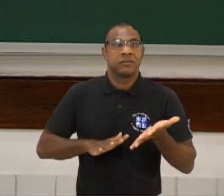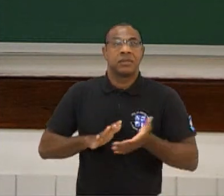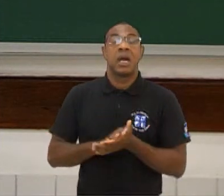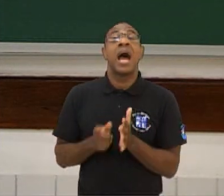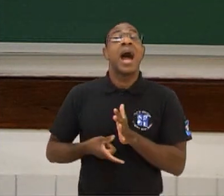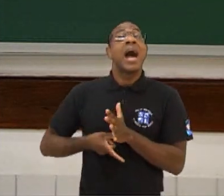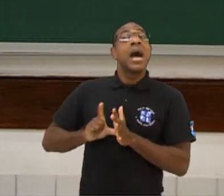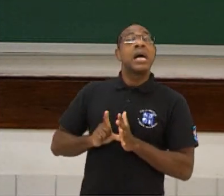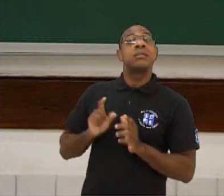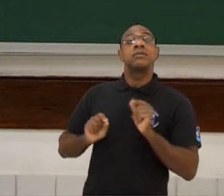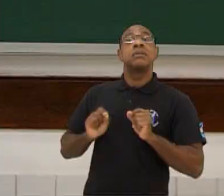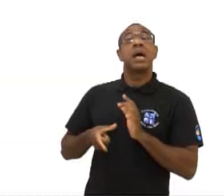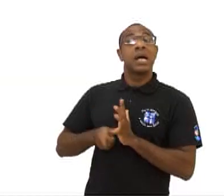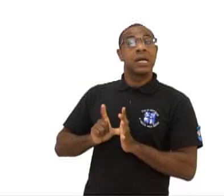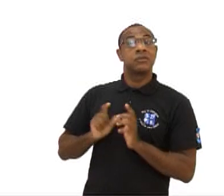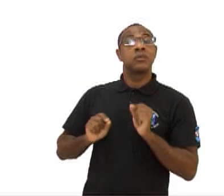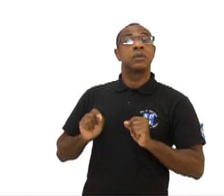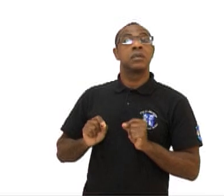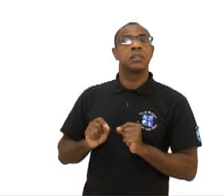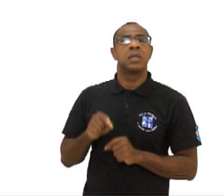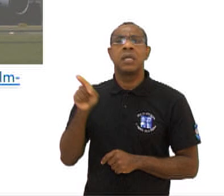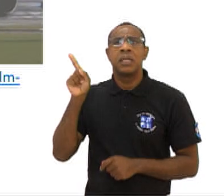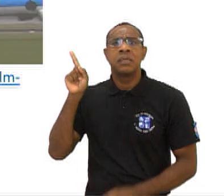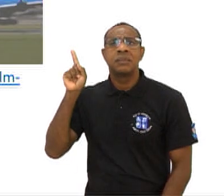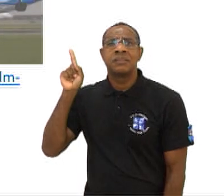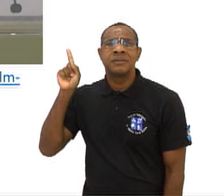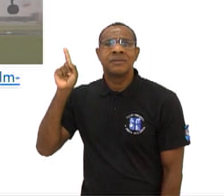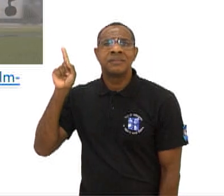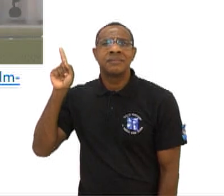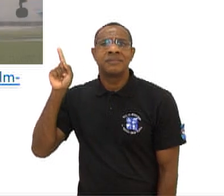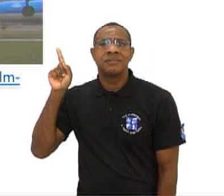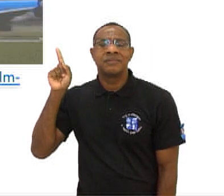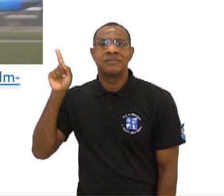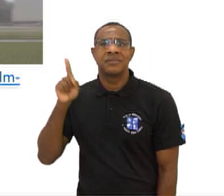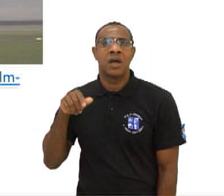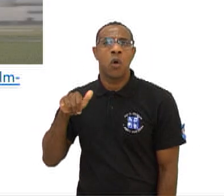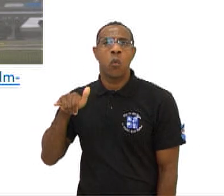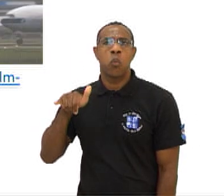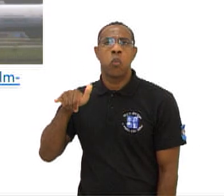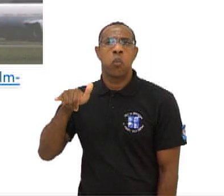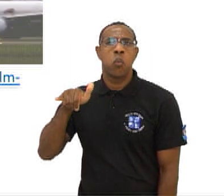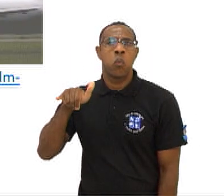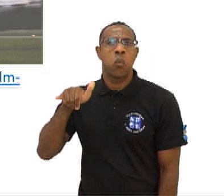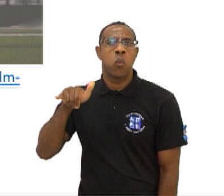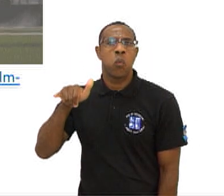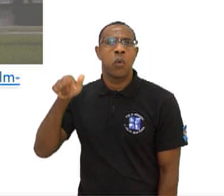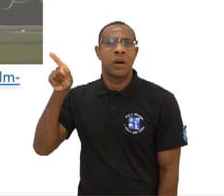Antes disso, esse princípio, né, inclusive